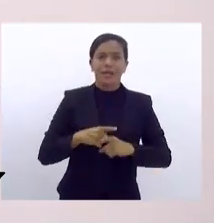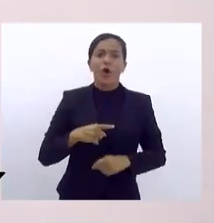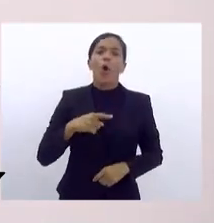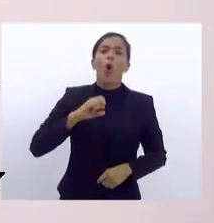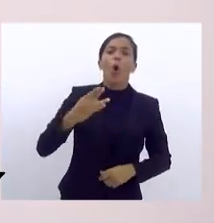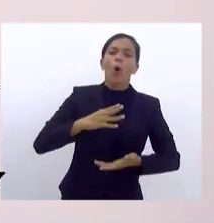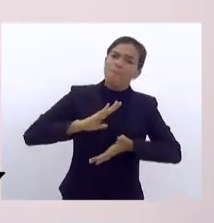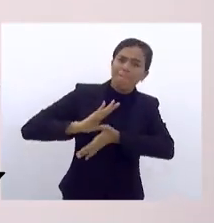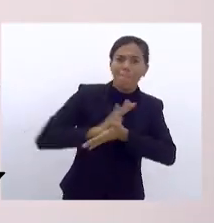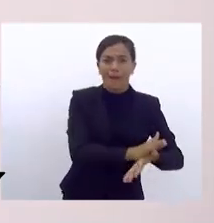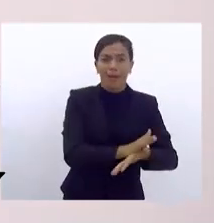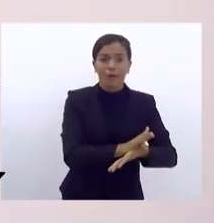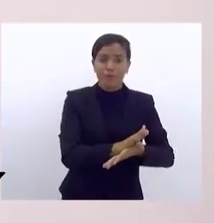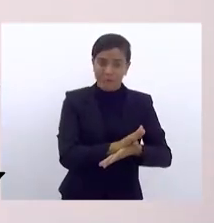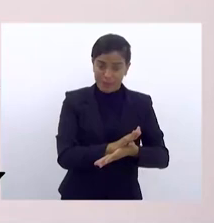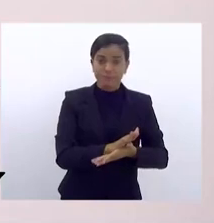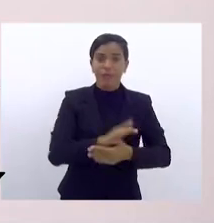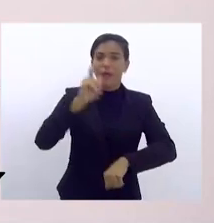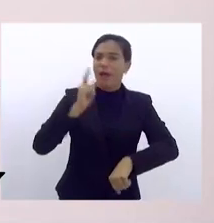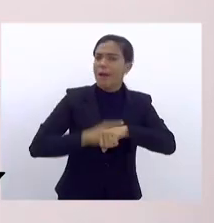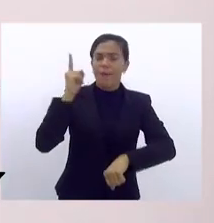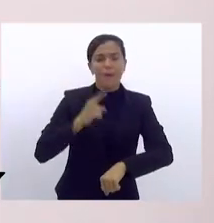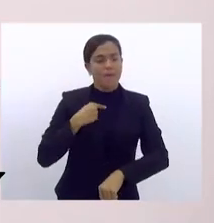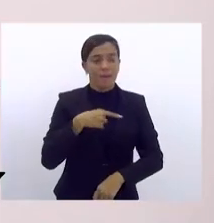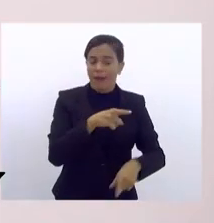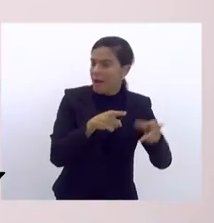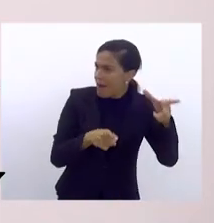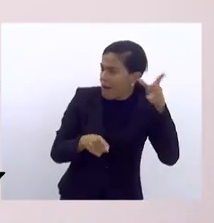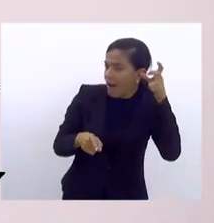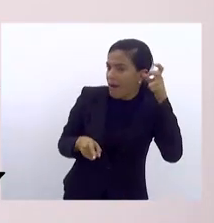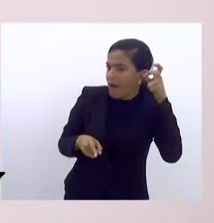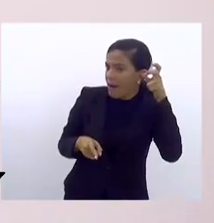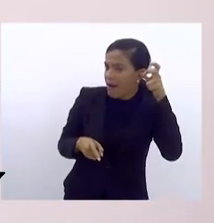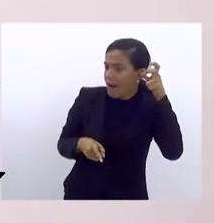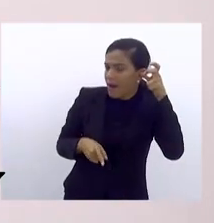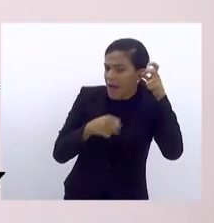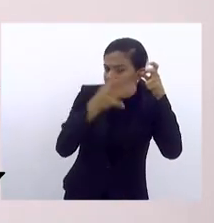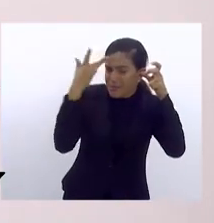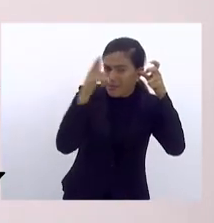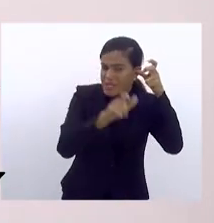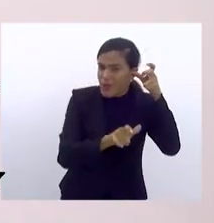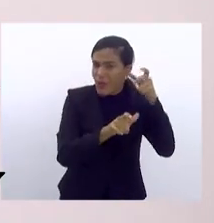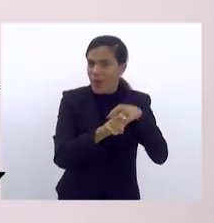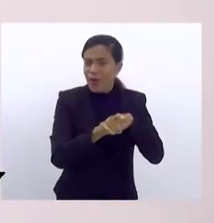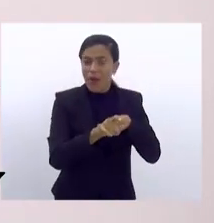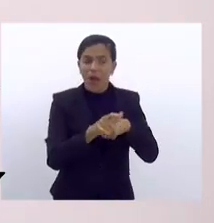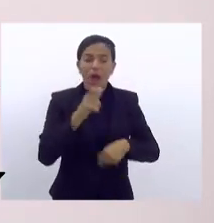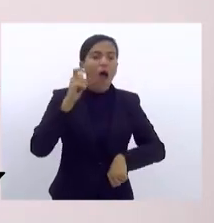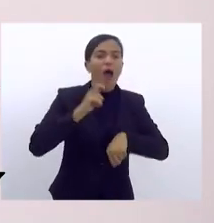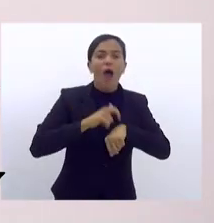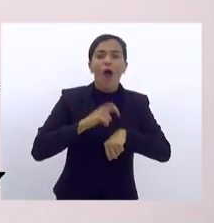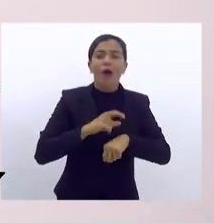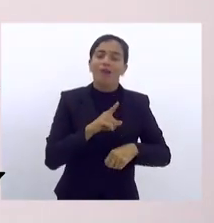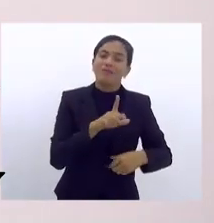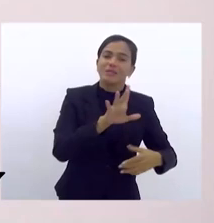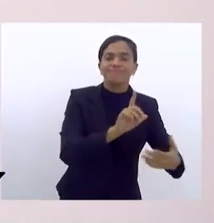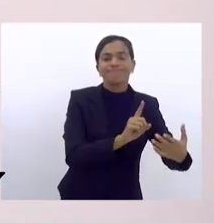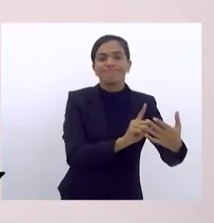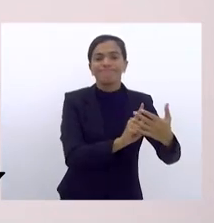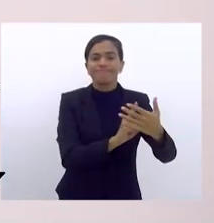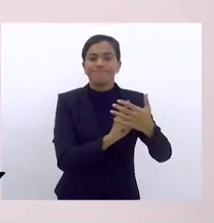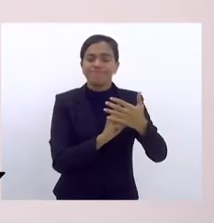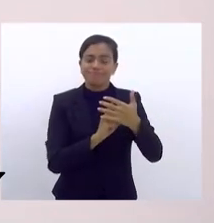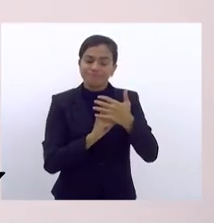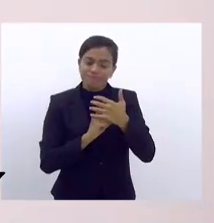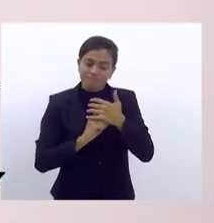cunho preconceituoso a partir do momento que você escuta aquela pessoa a partir do momento que você acolhe que você